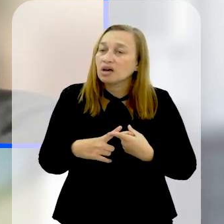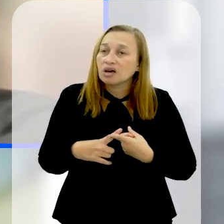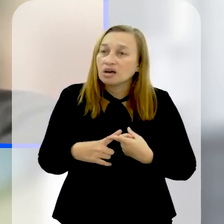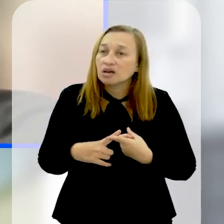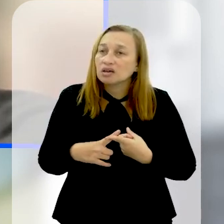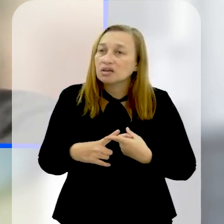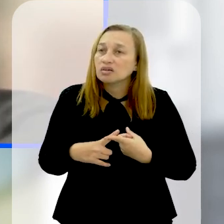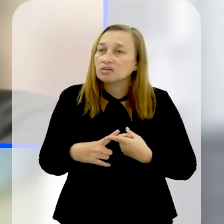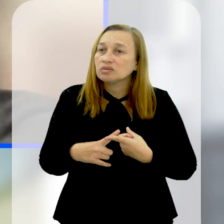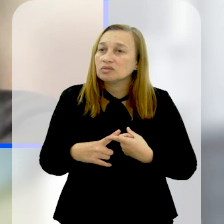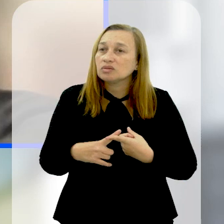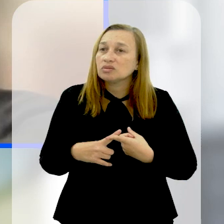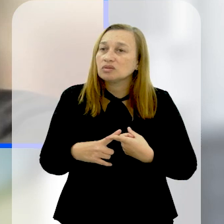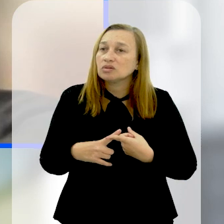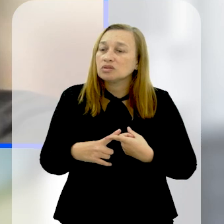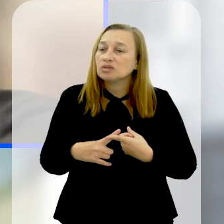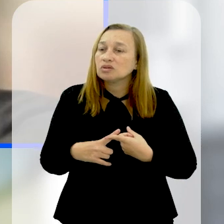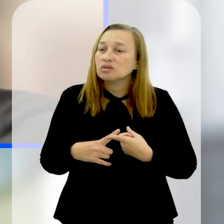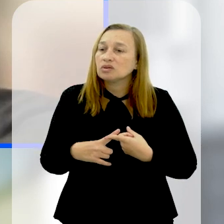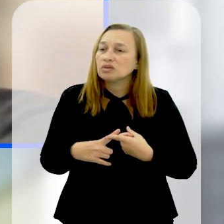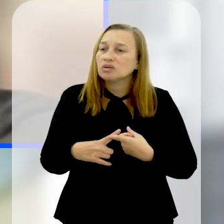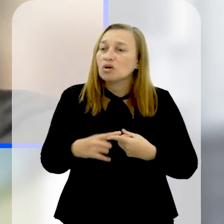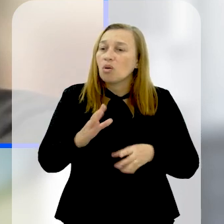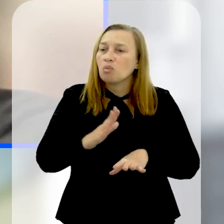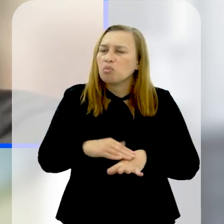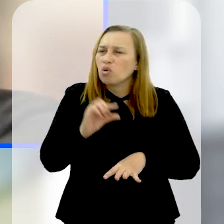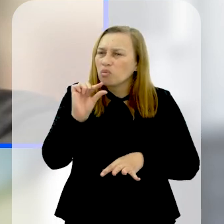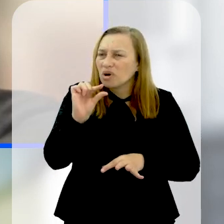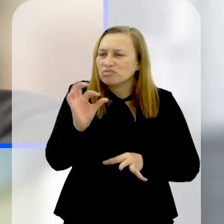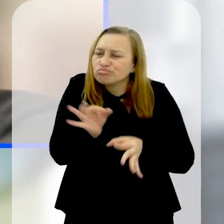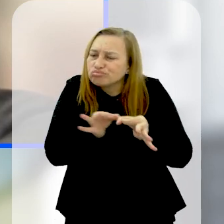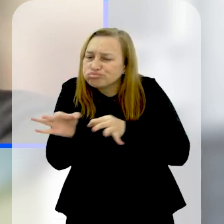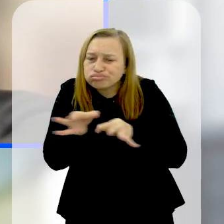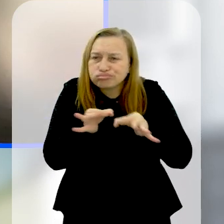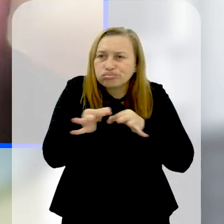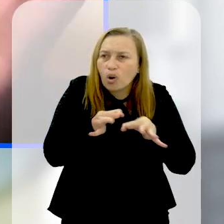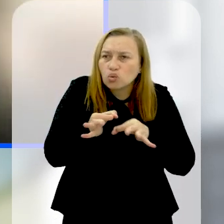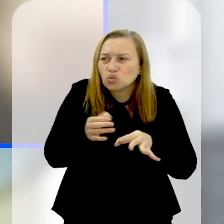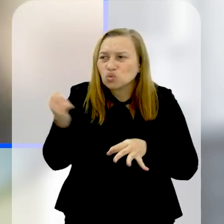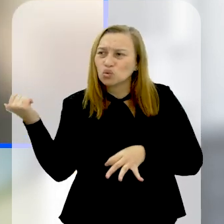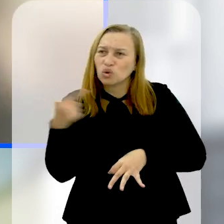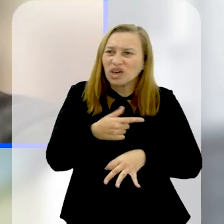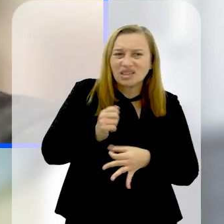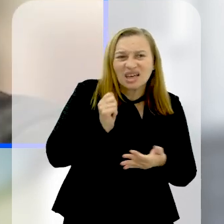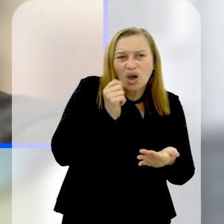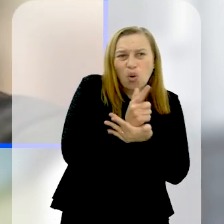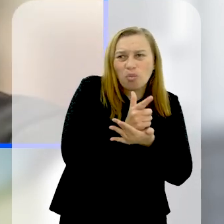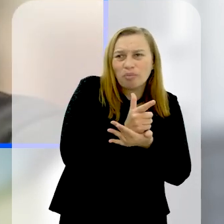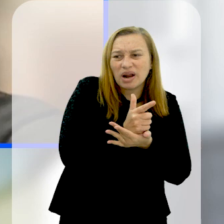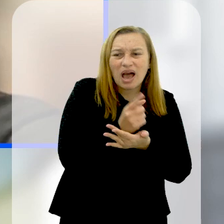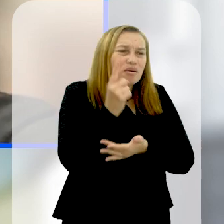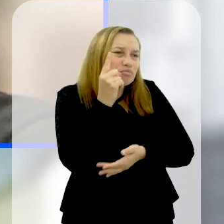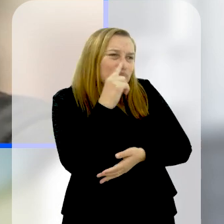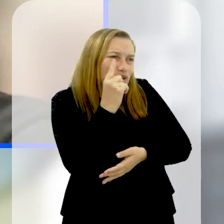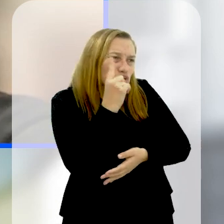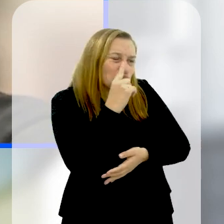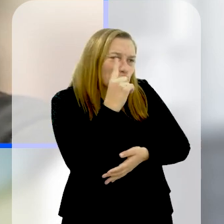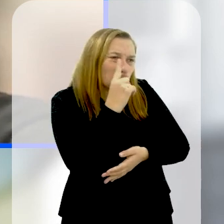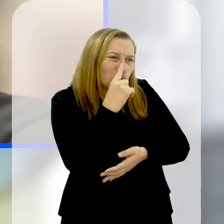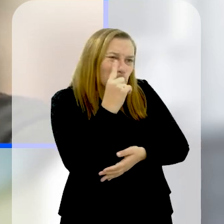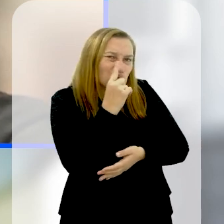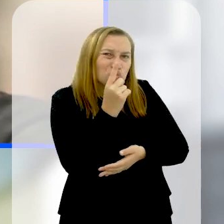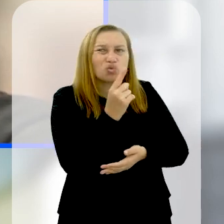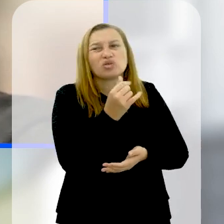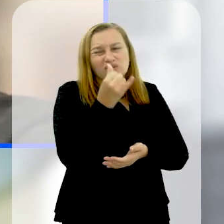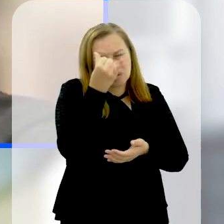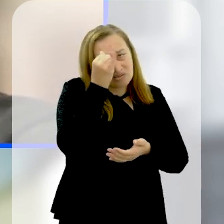isso que é só, assim, um pouco mais de organização do que você ir lá comprar 5 pacotes de biscoito, que